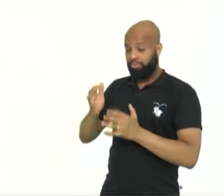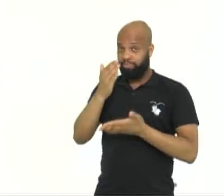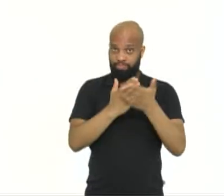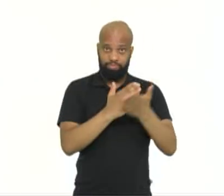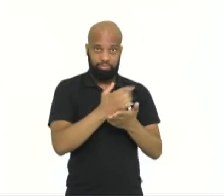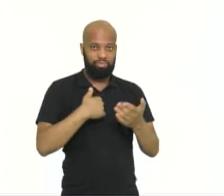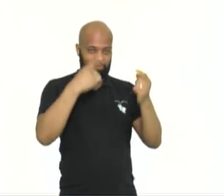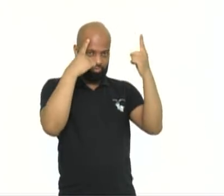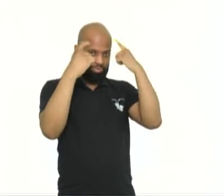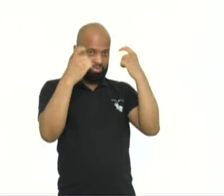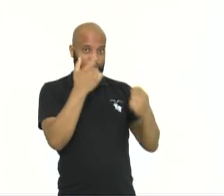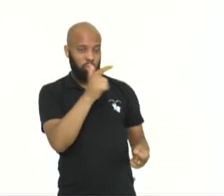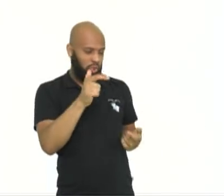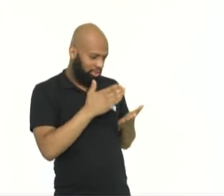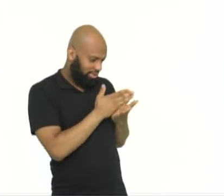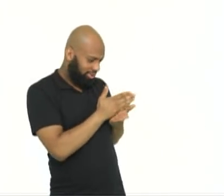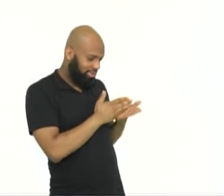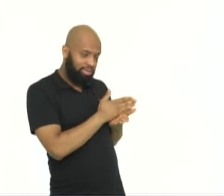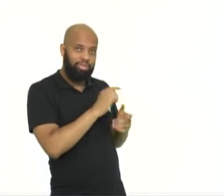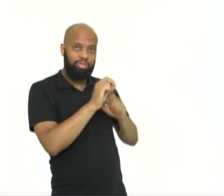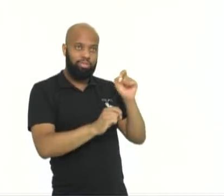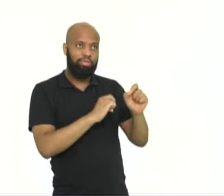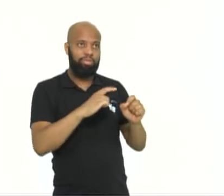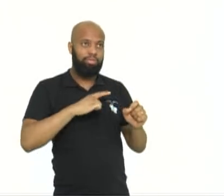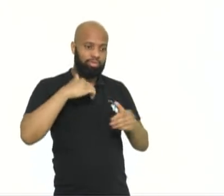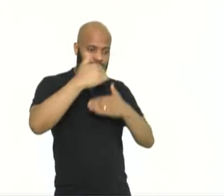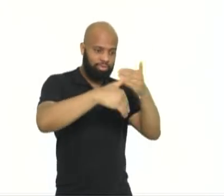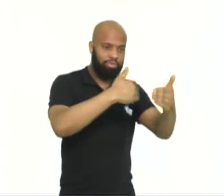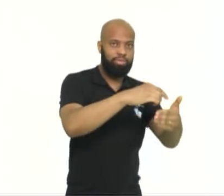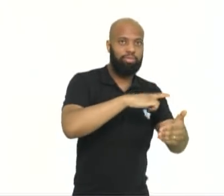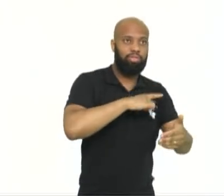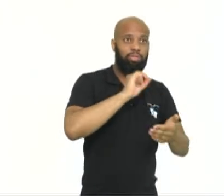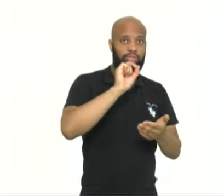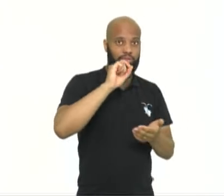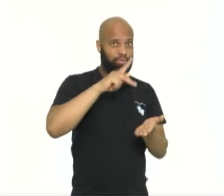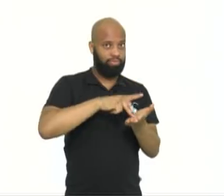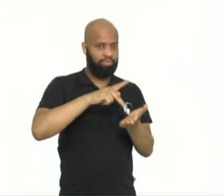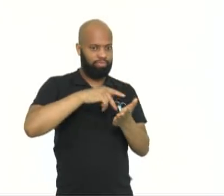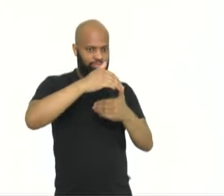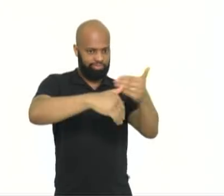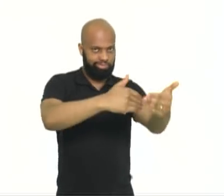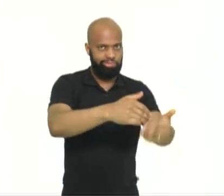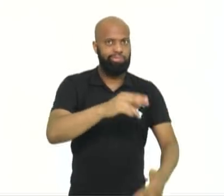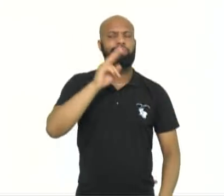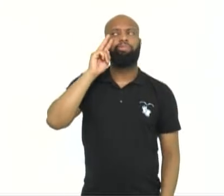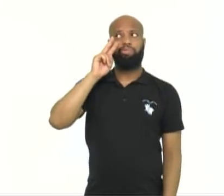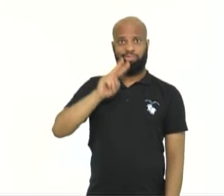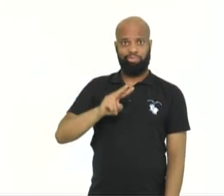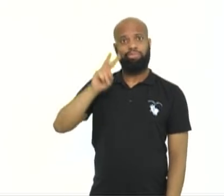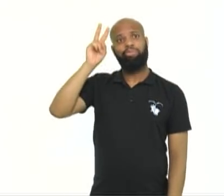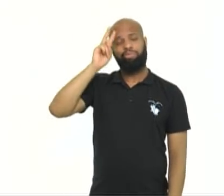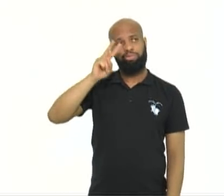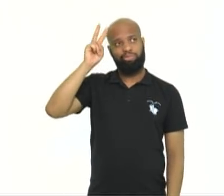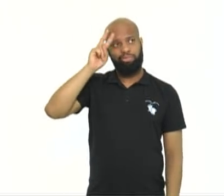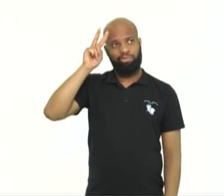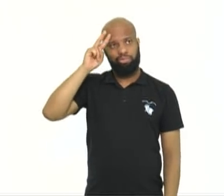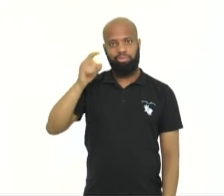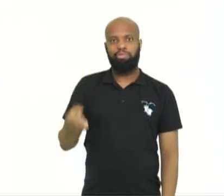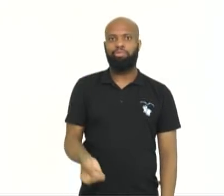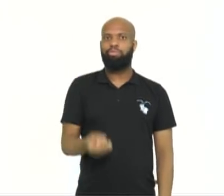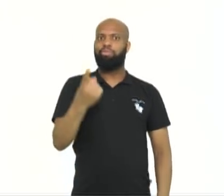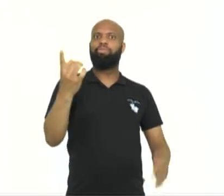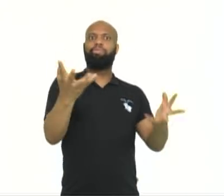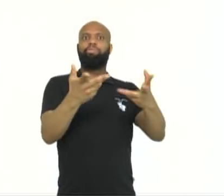inventei e a outra metade que sucedeu às deveras. Viram? É uma história tão